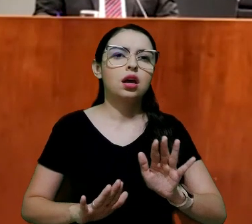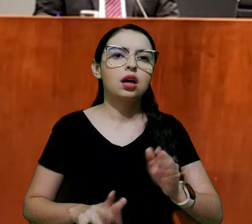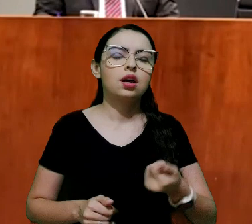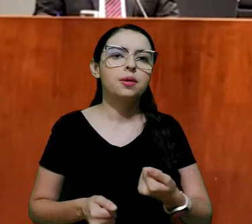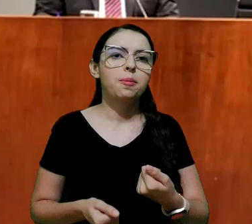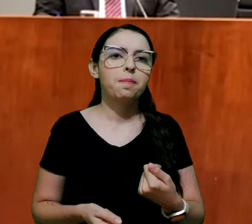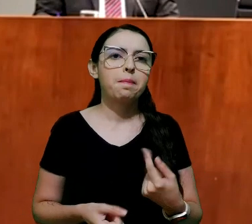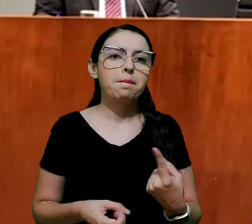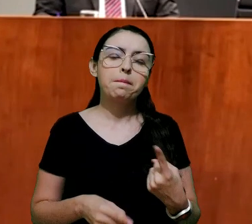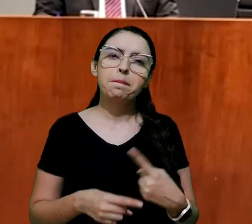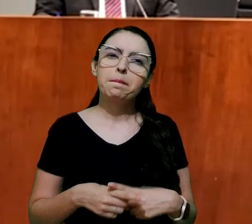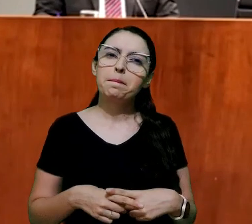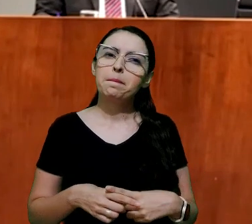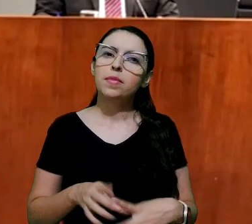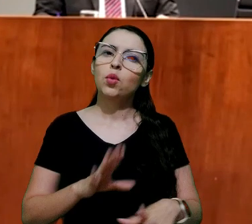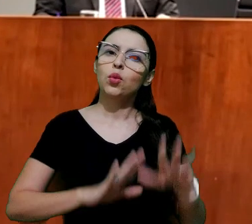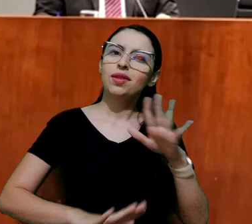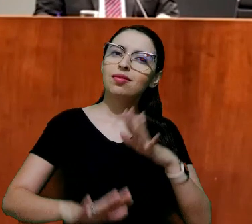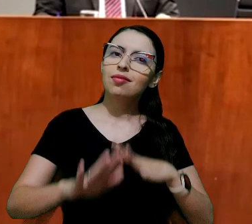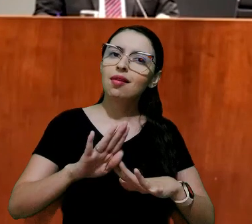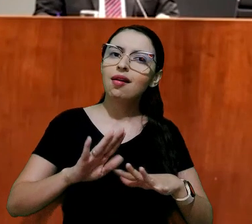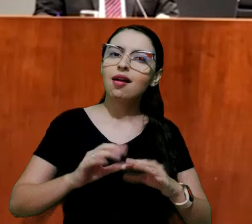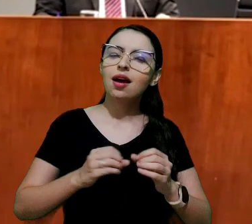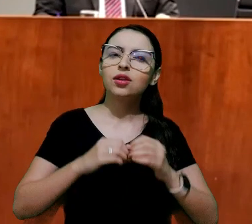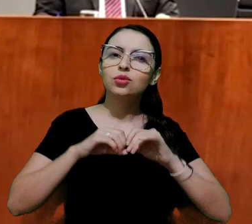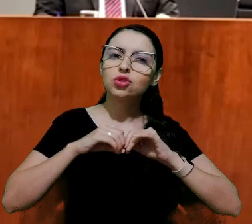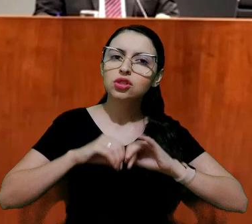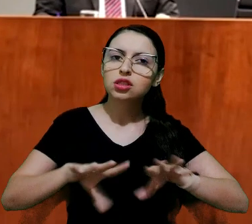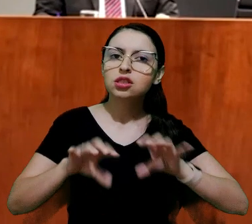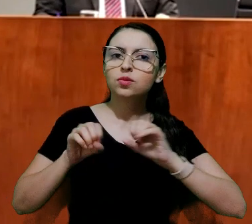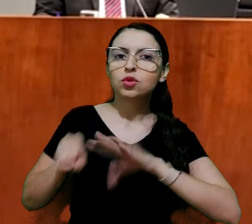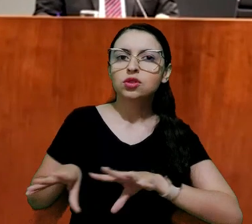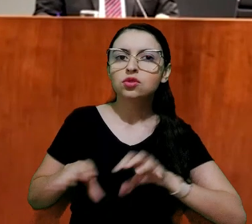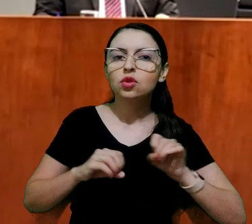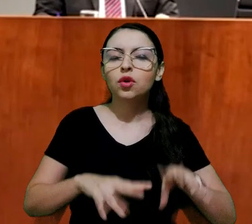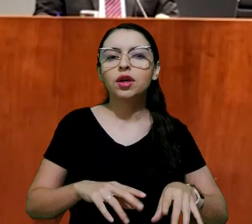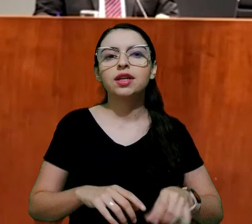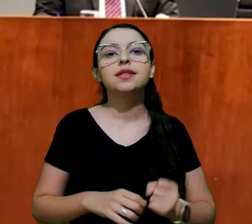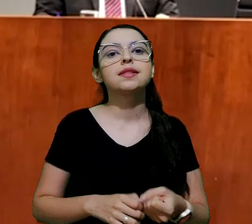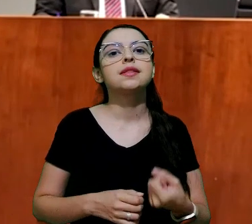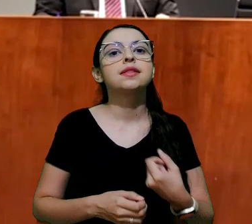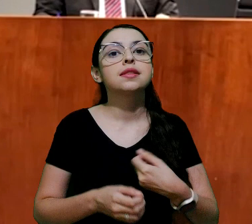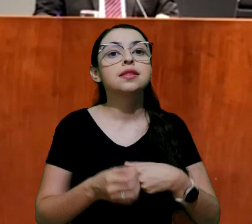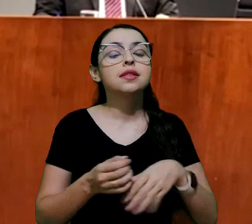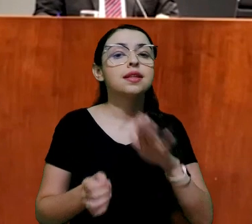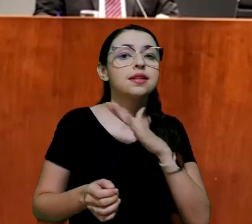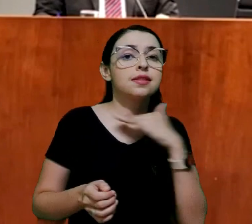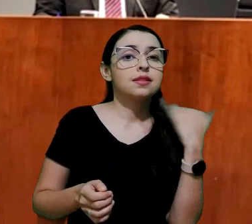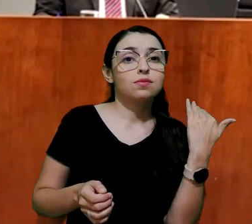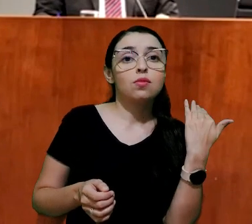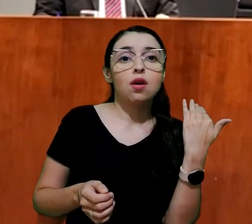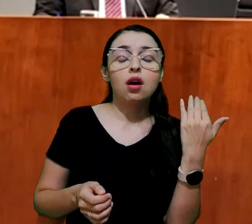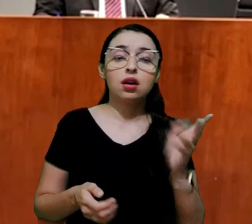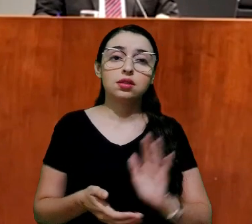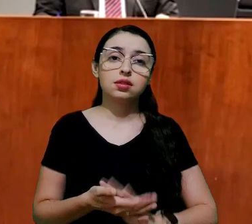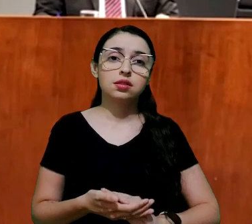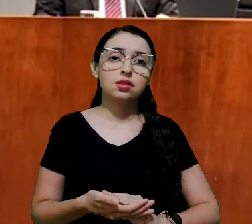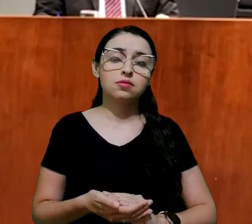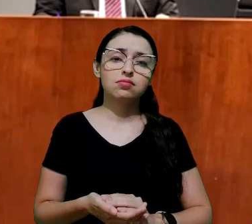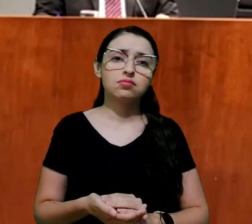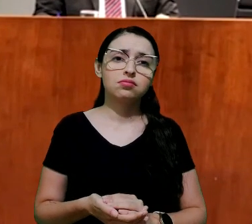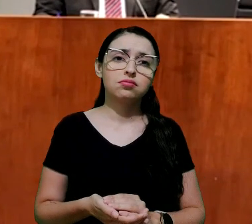à transmissão de bens causa mortes? Esta é a pergunta com que eu